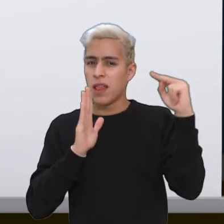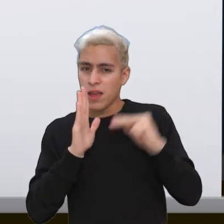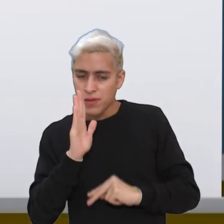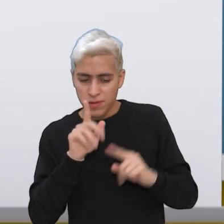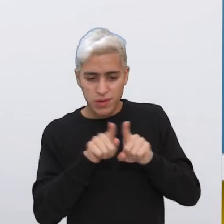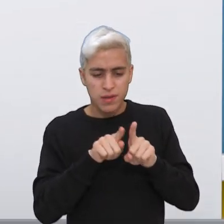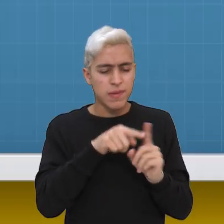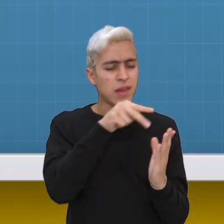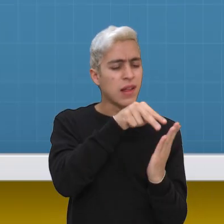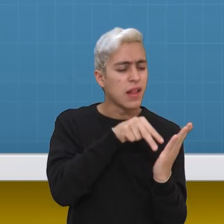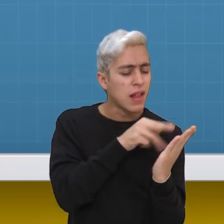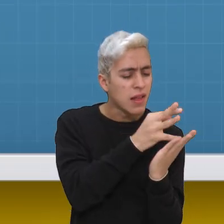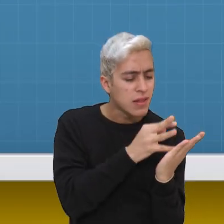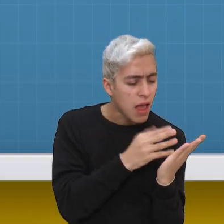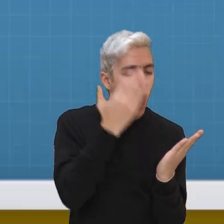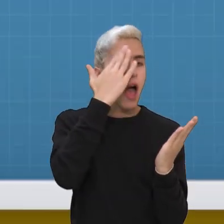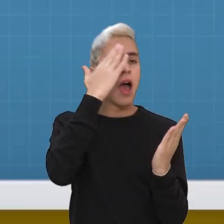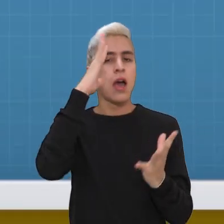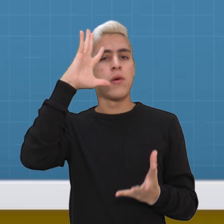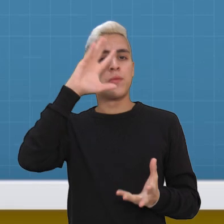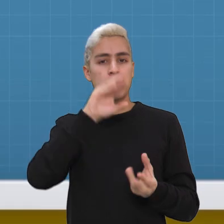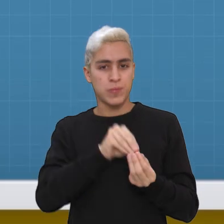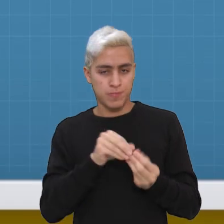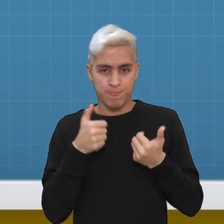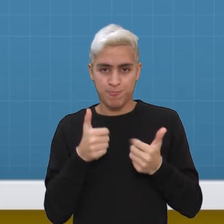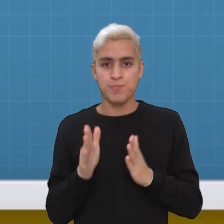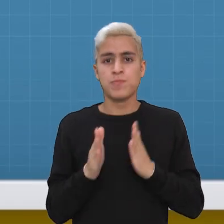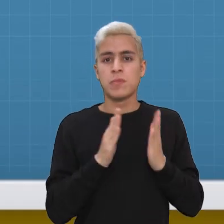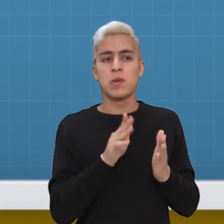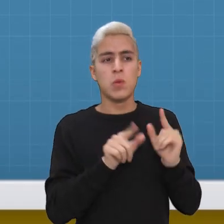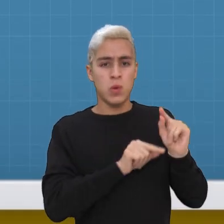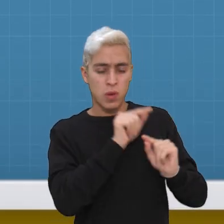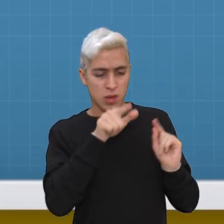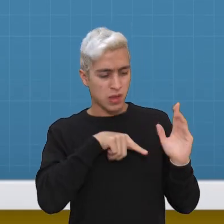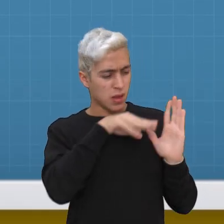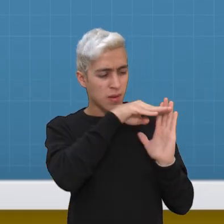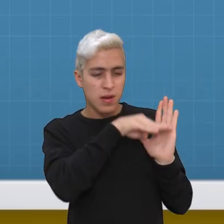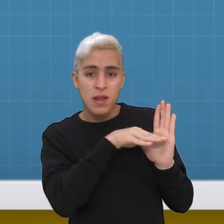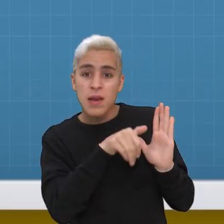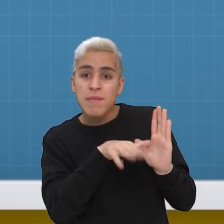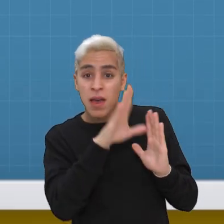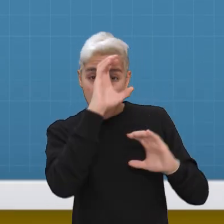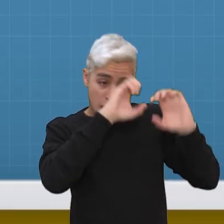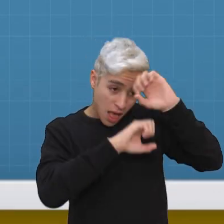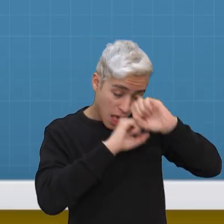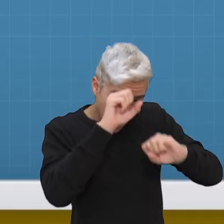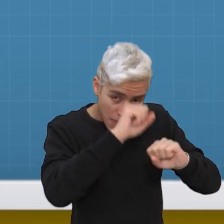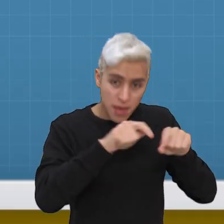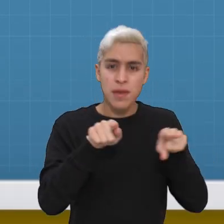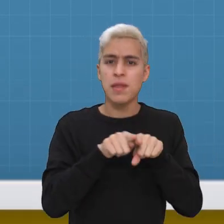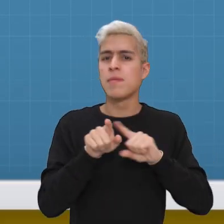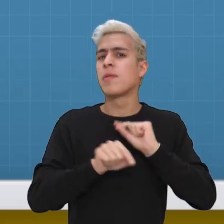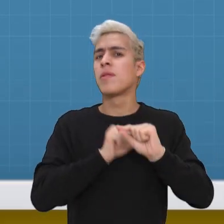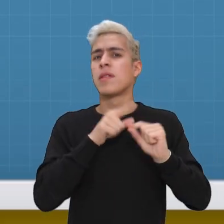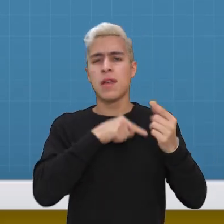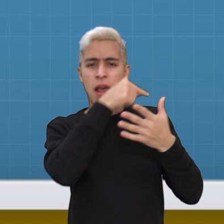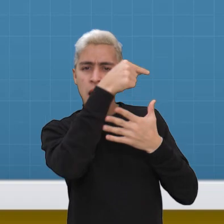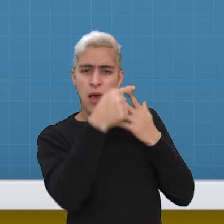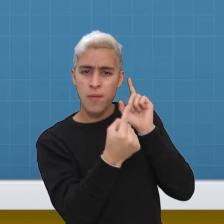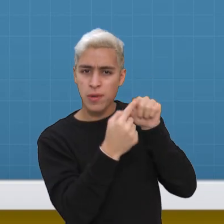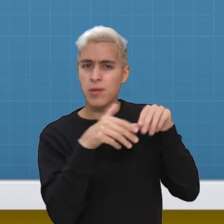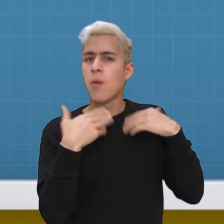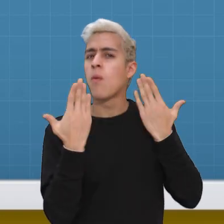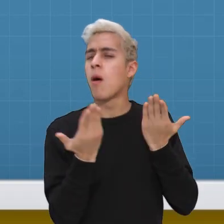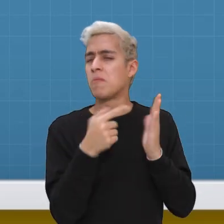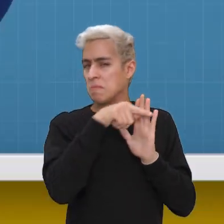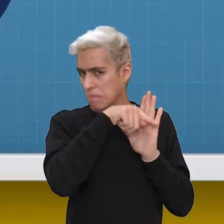Leitura, interpretação de texto, tá bom? Temos aí o programa Mais Aprendizagem e temos os nossos objetivos. Vamos ver